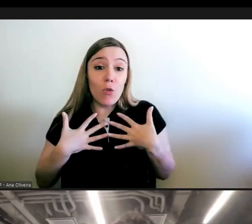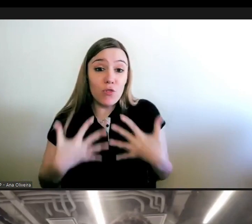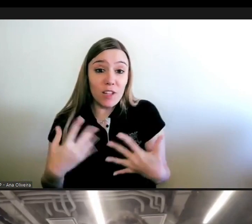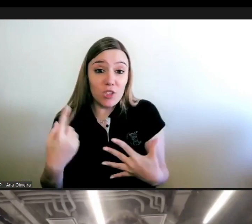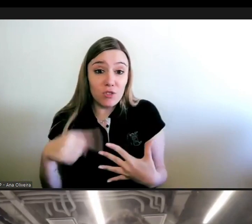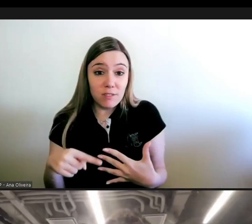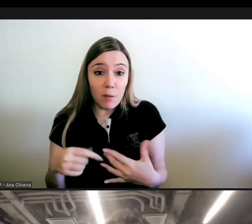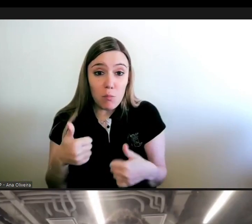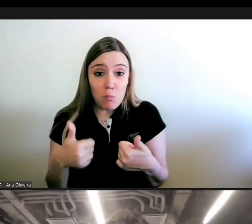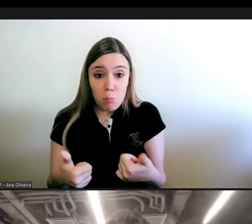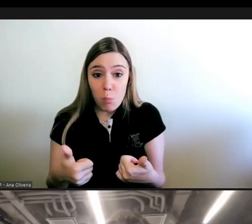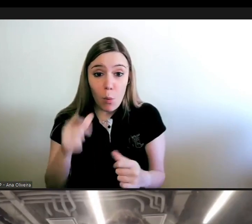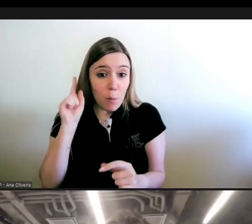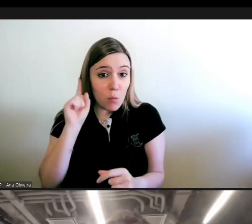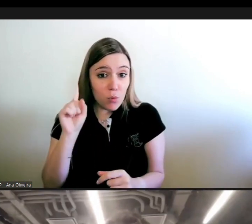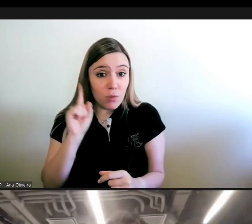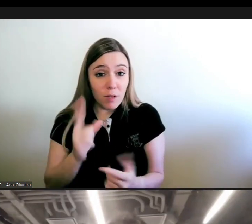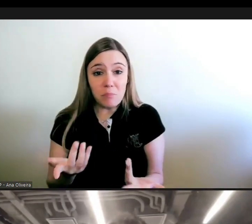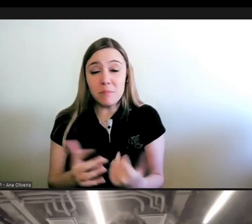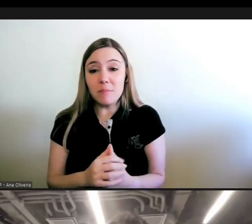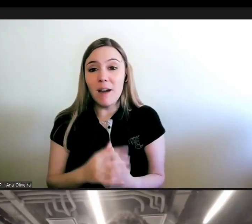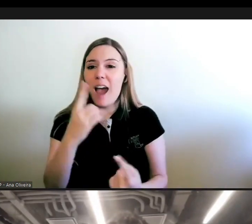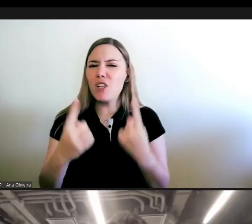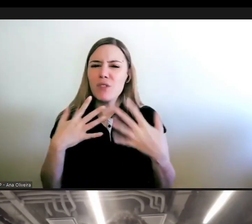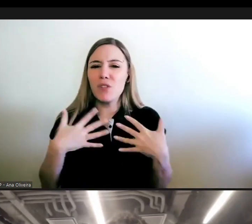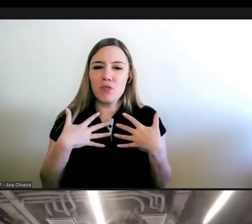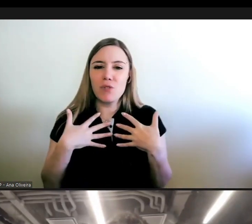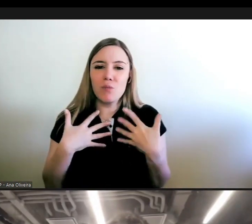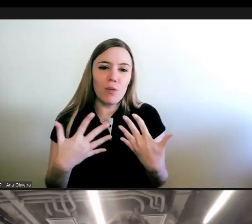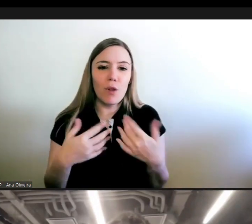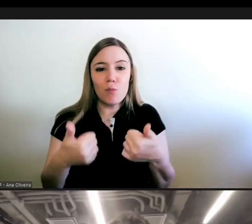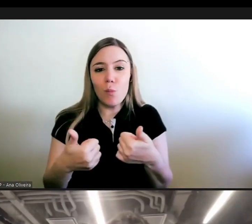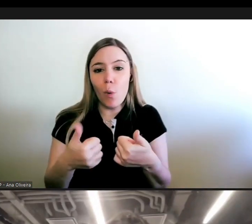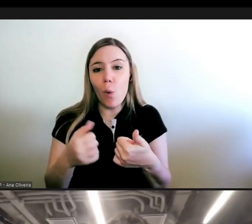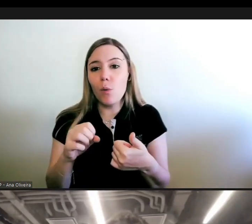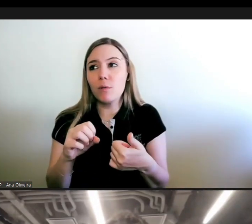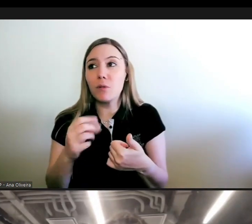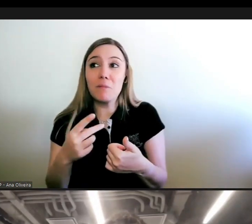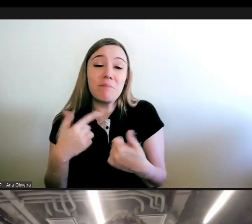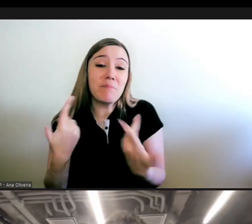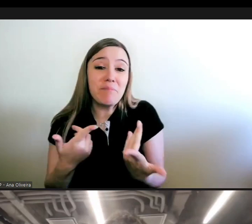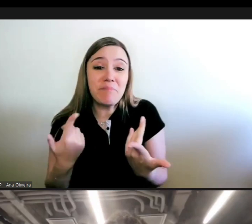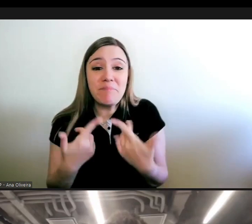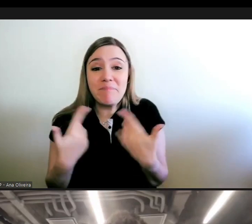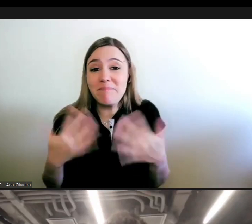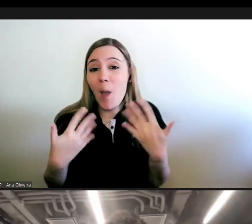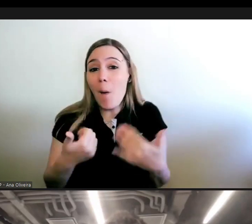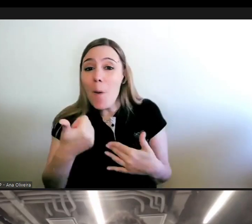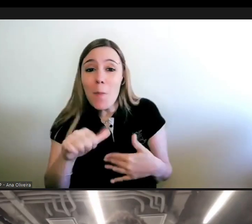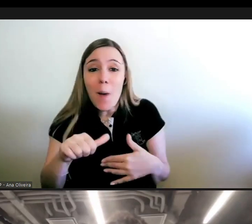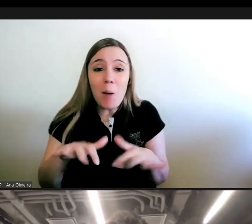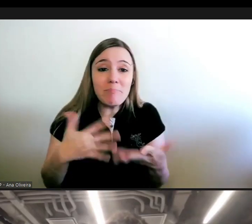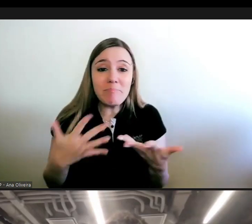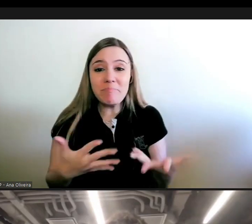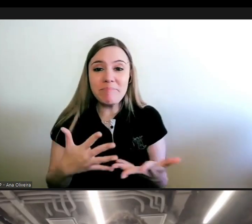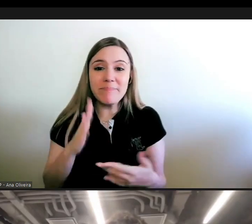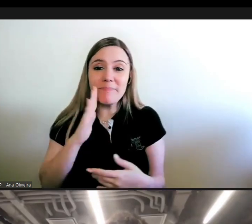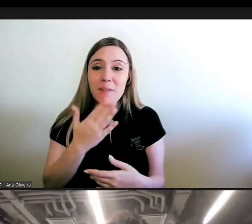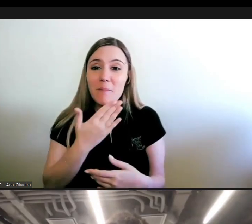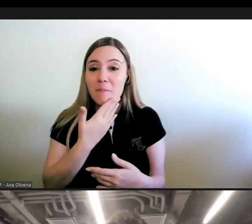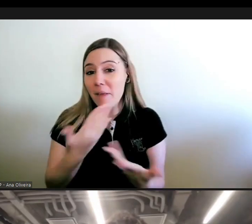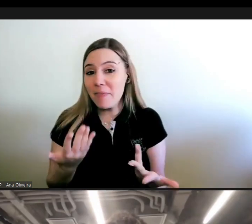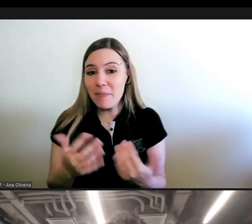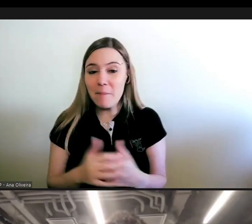nem sempre boas, o qualificativo depois cabe já na apreciação do